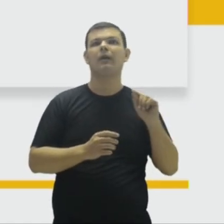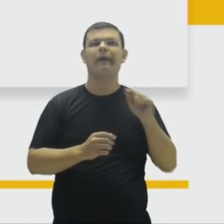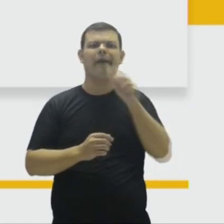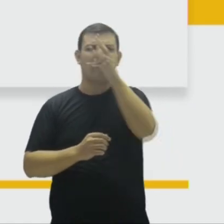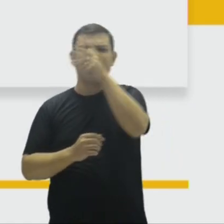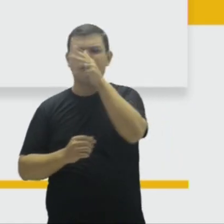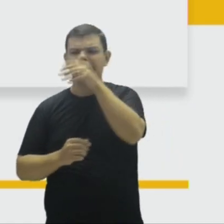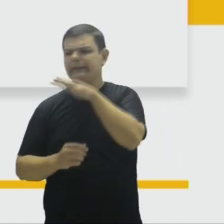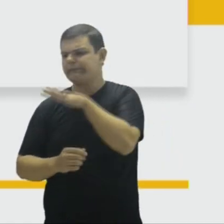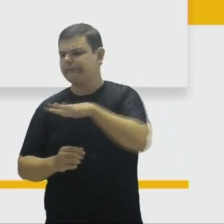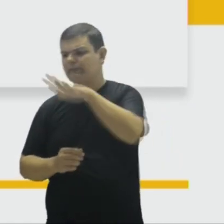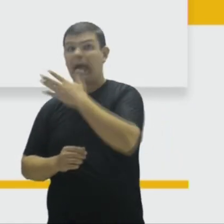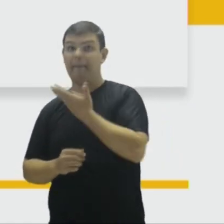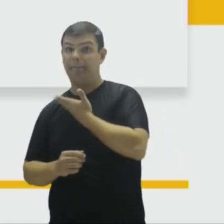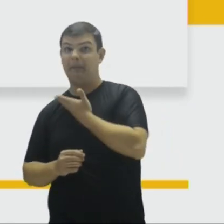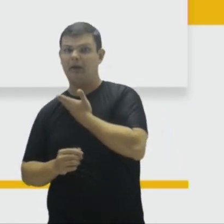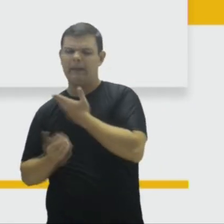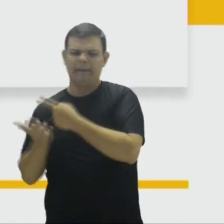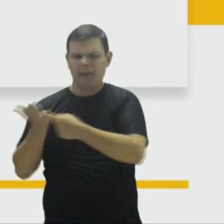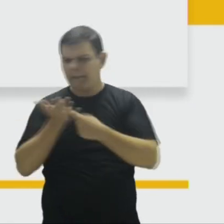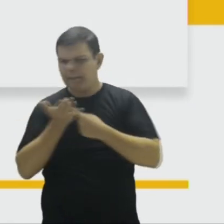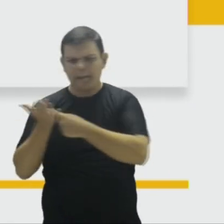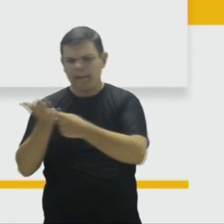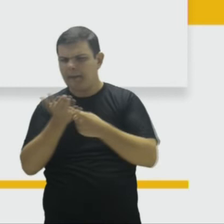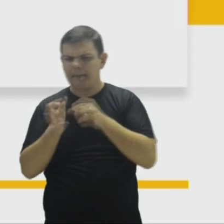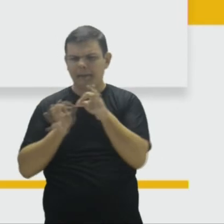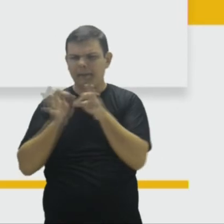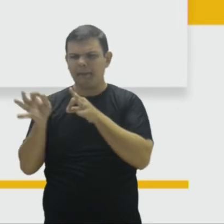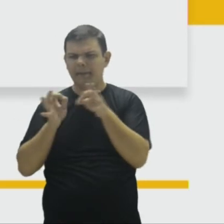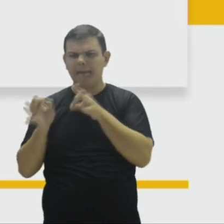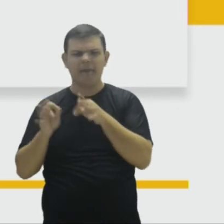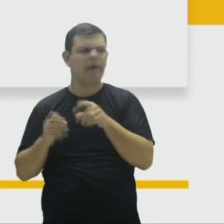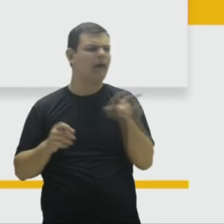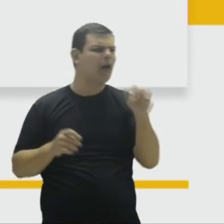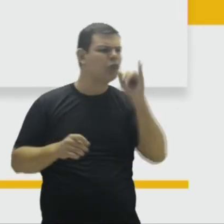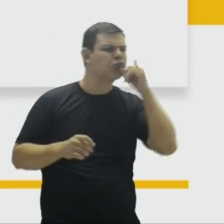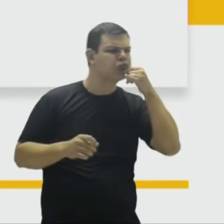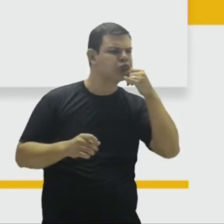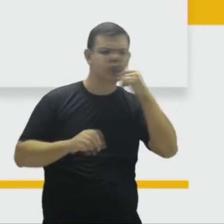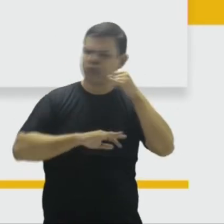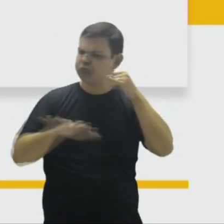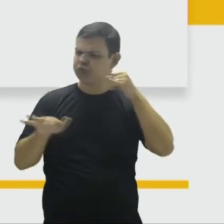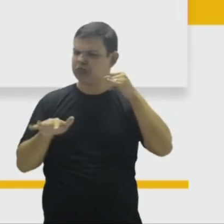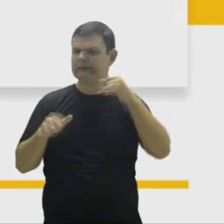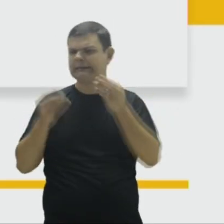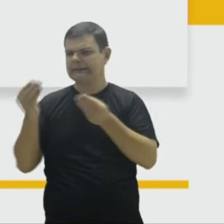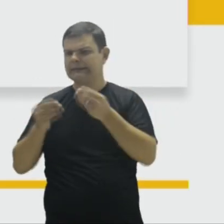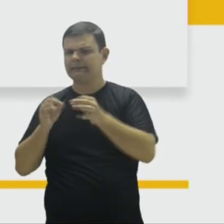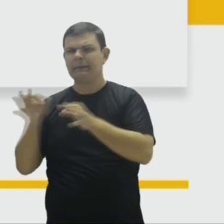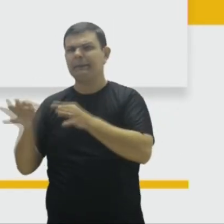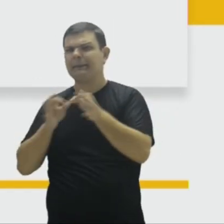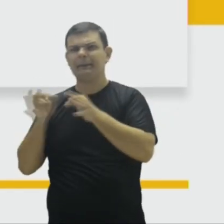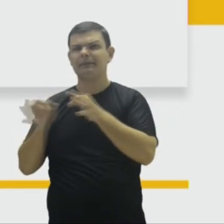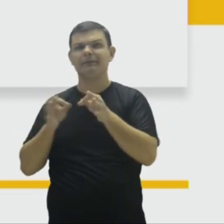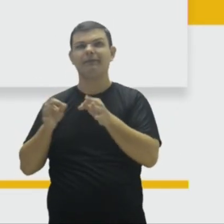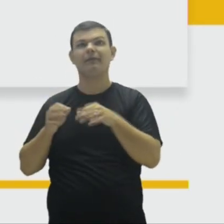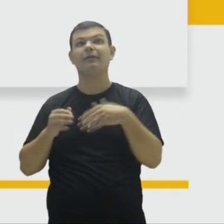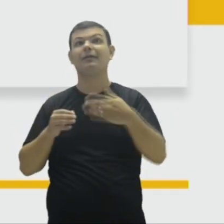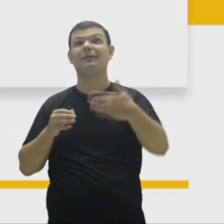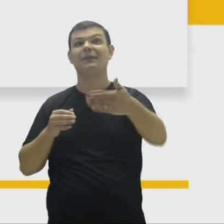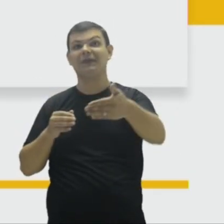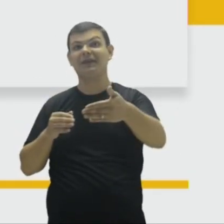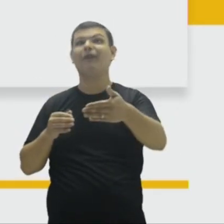galinhas, amigas de Mimosa, arquitetaram um plano para acabar com a tristeza da vaca. E a partir desse momento, a